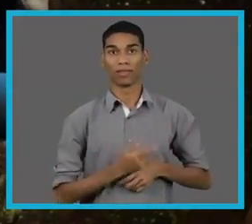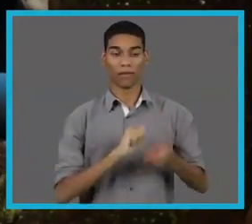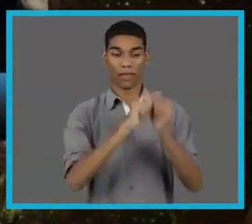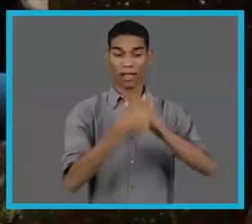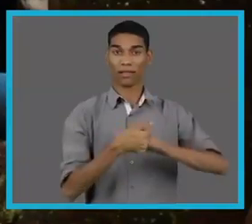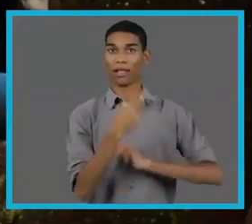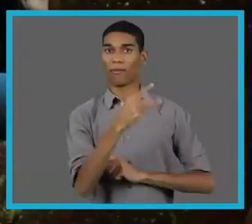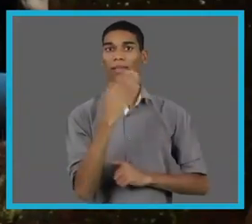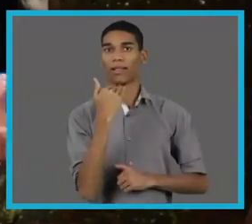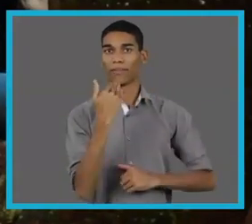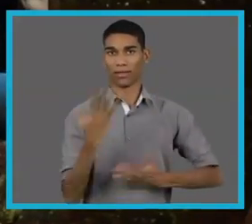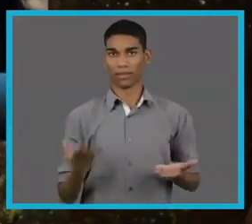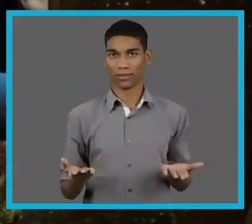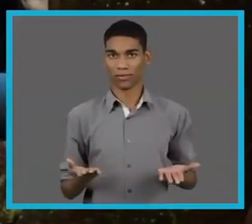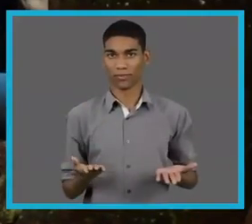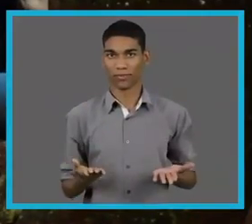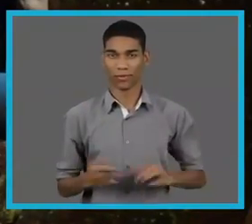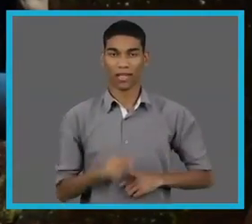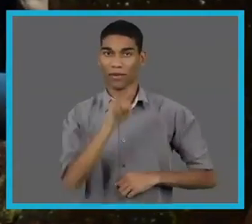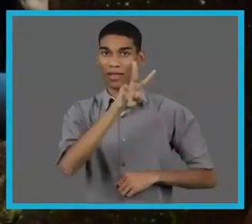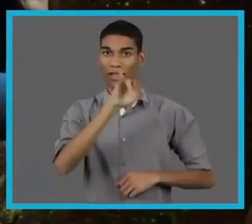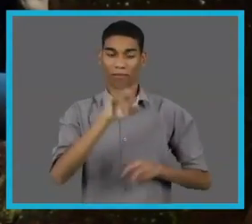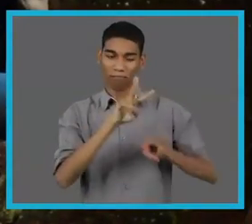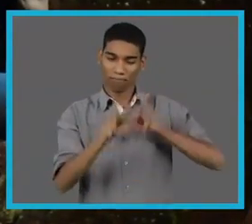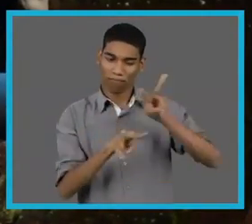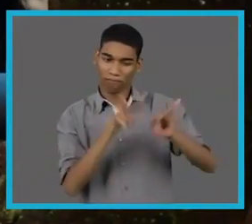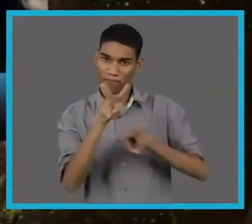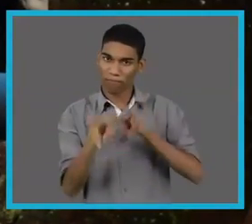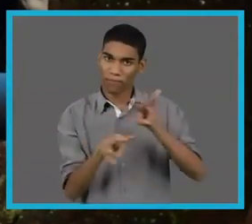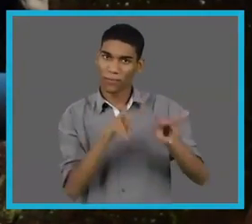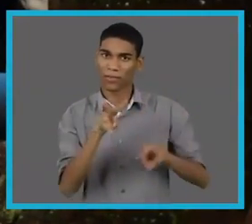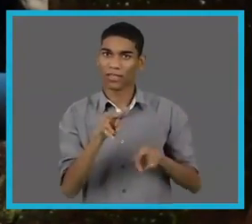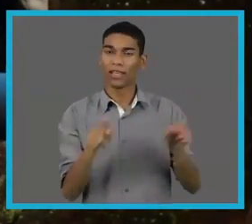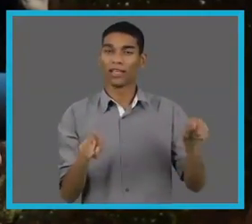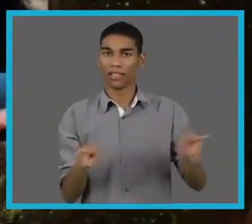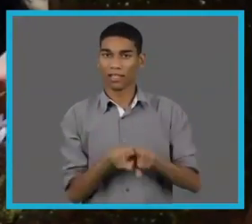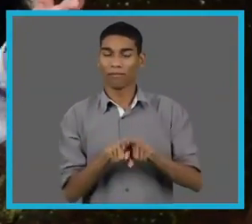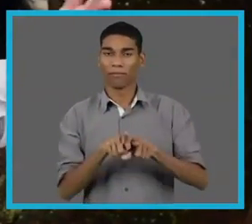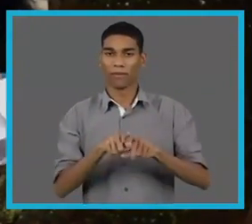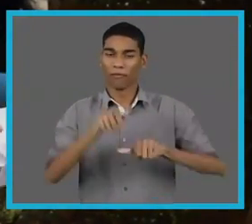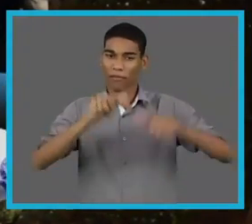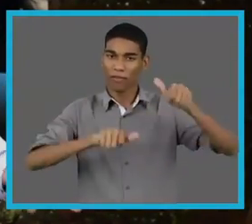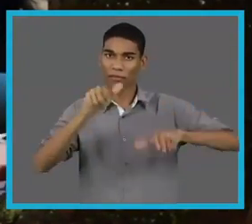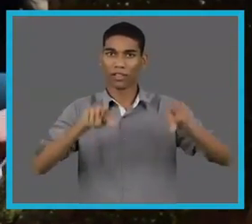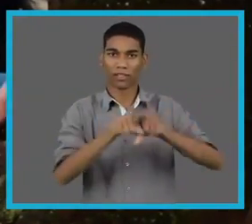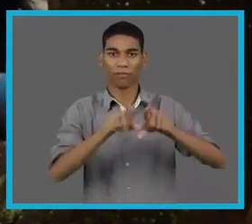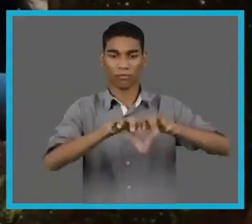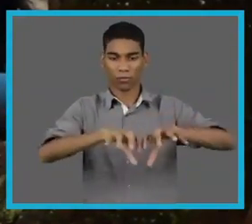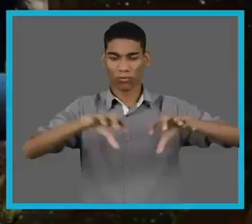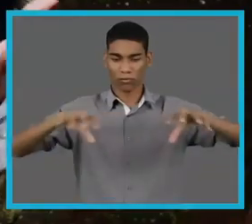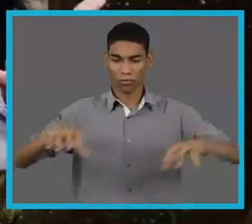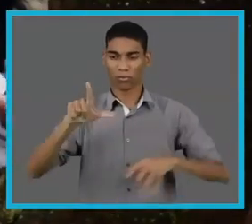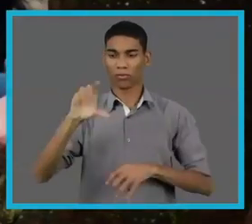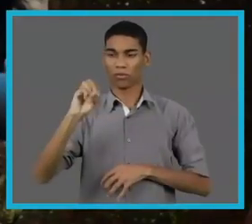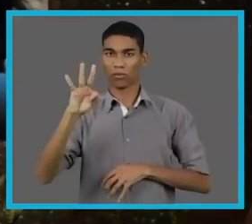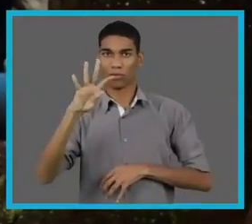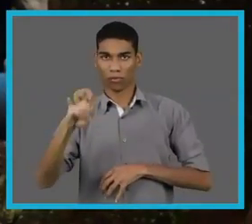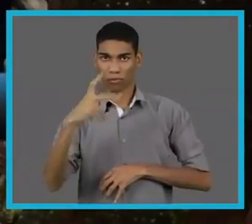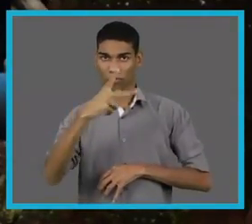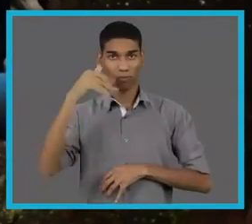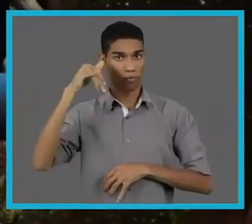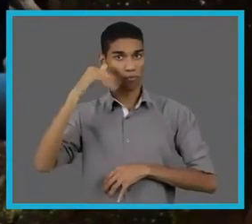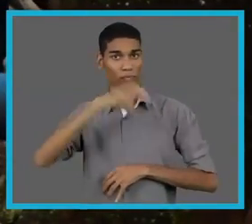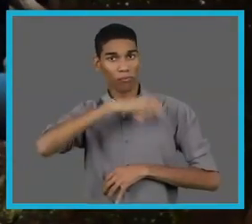na propriedade para ele poder adequar essa alimentação? Então ele vai com esse olhar da propriedade e fazendo, verificando, separando os